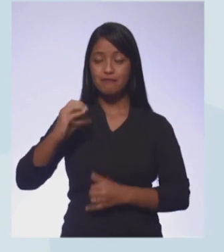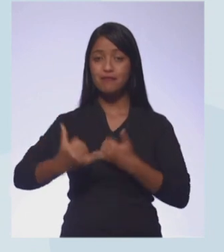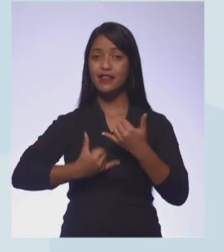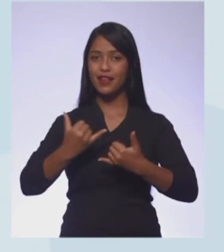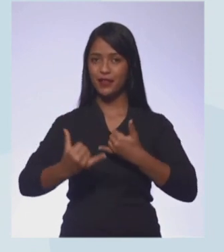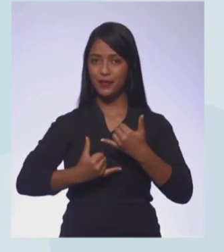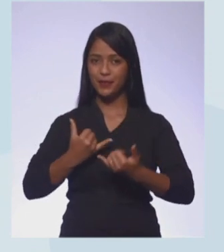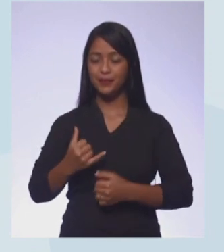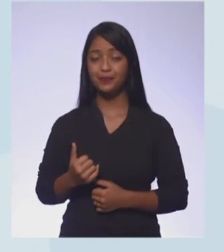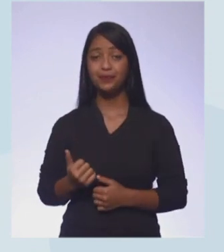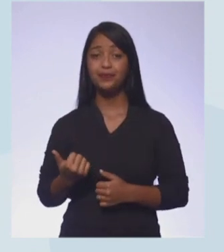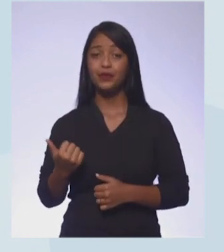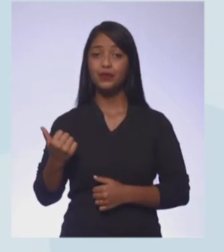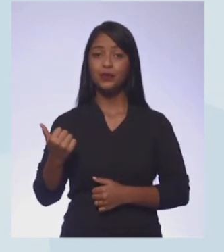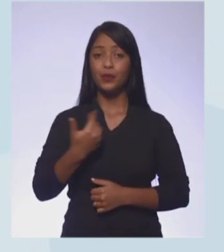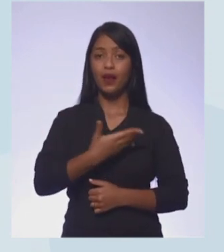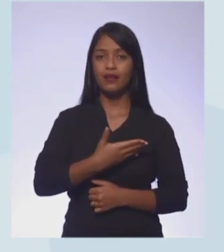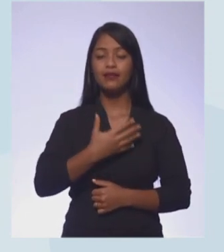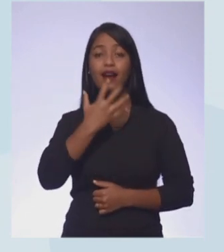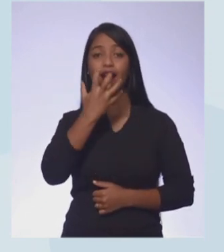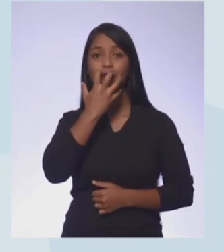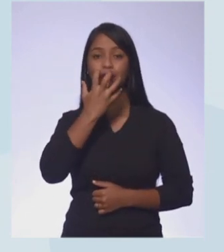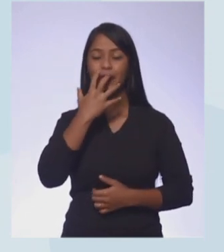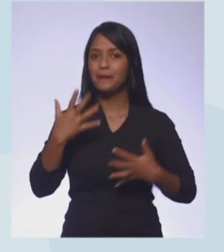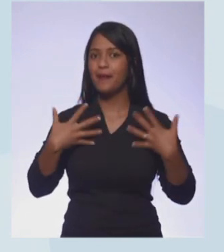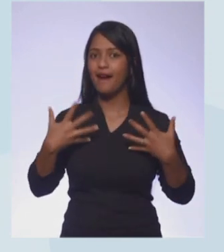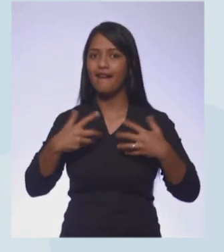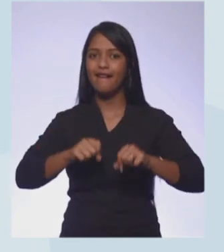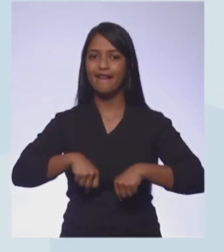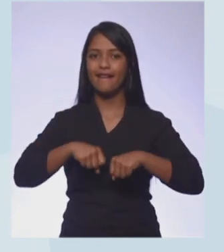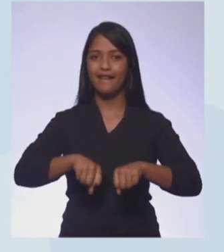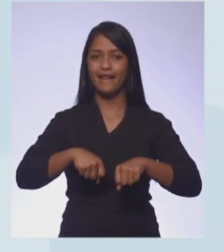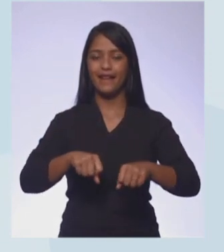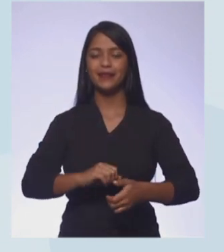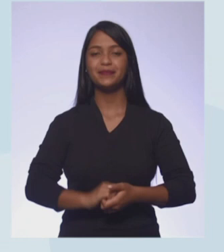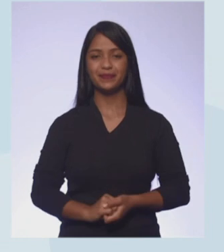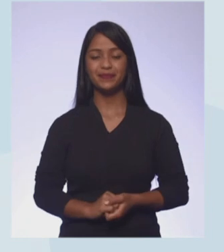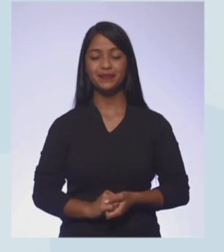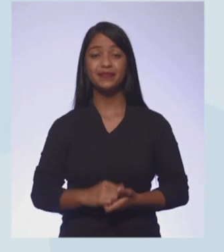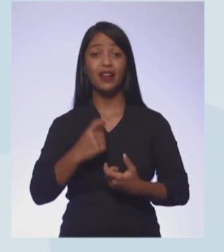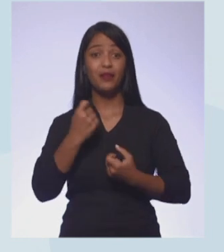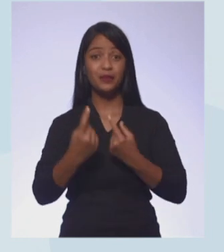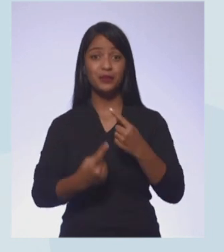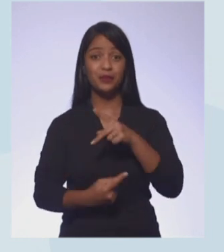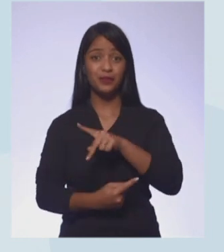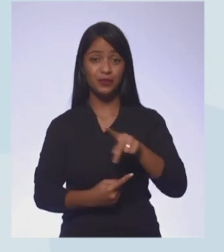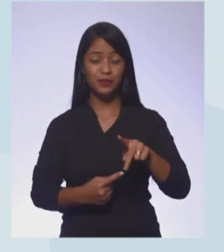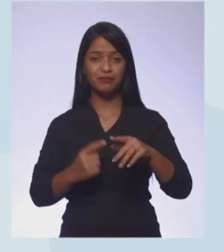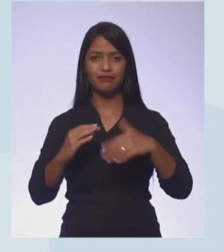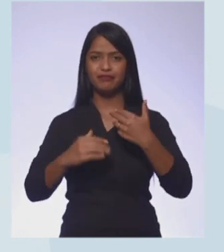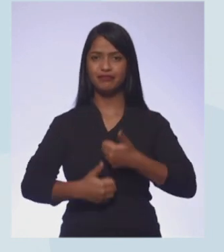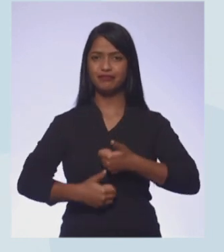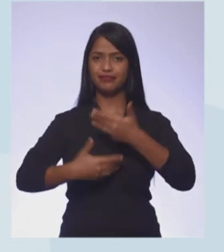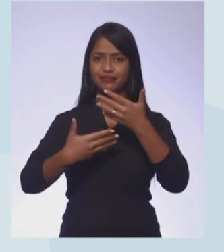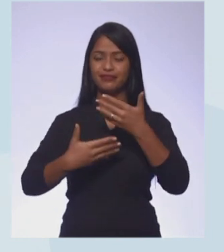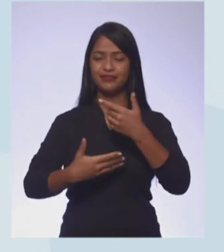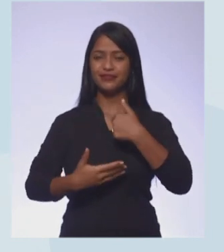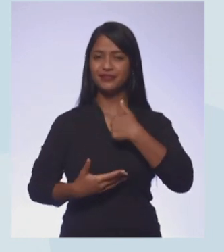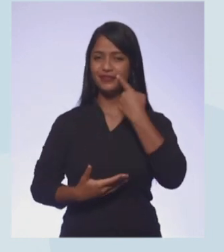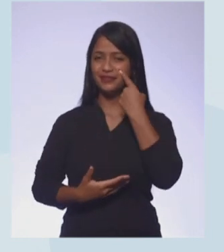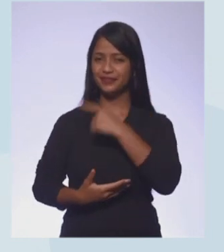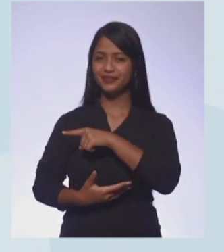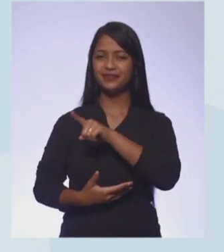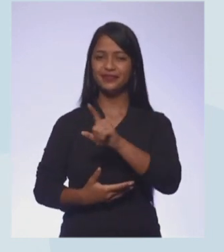na mão, e o cachorro super animado, empolgado. Tá. Alguns professores foram falando algumas coisas, eu estou vendo que vocês Palavras, estão colocando.